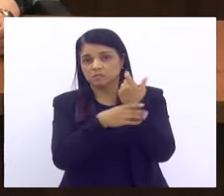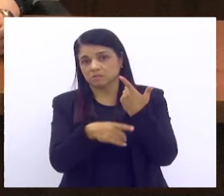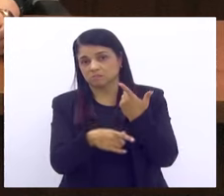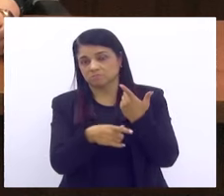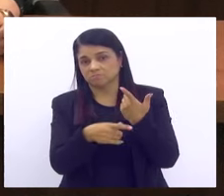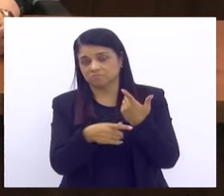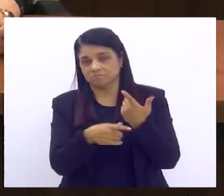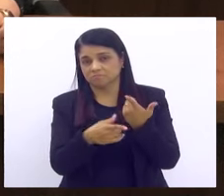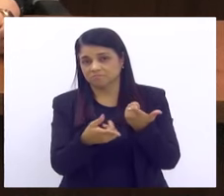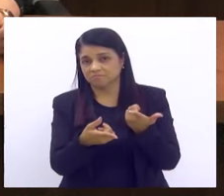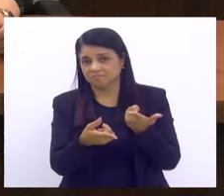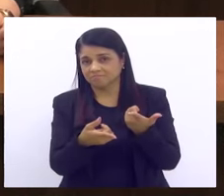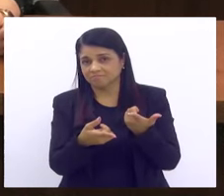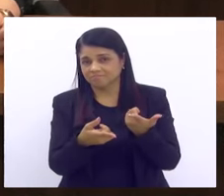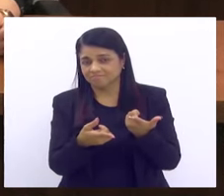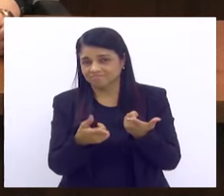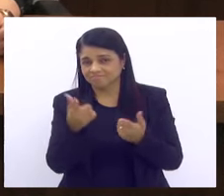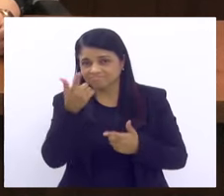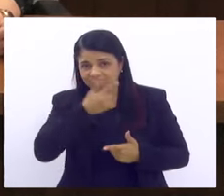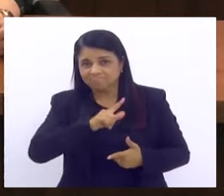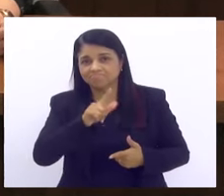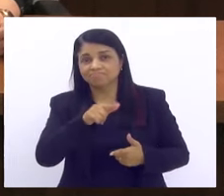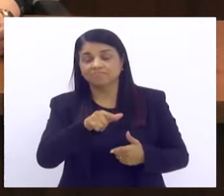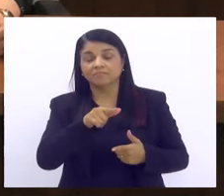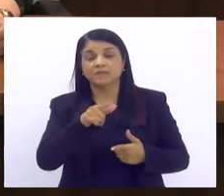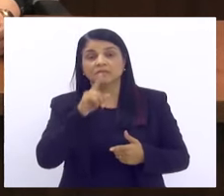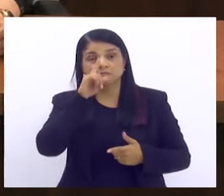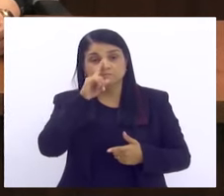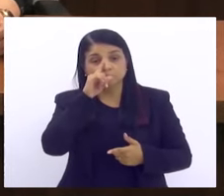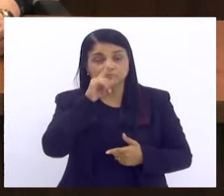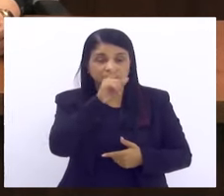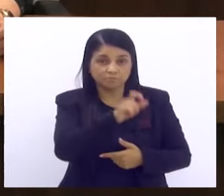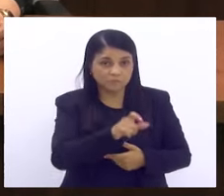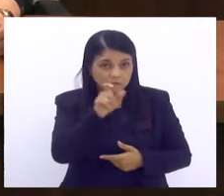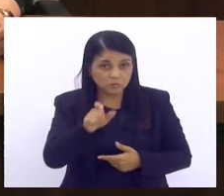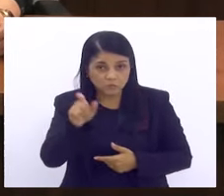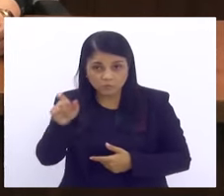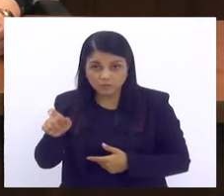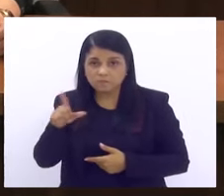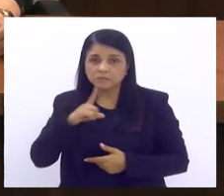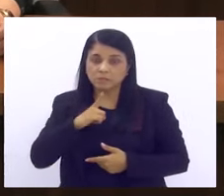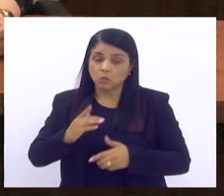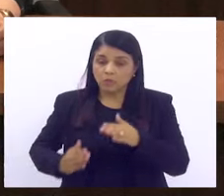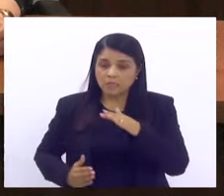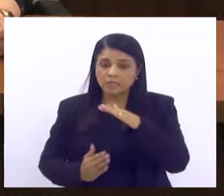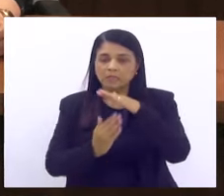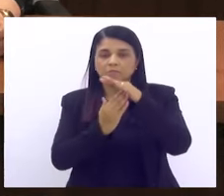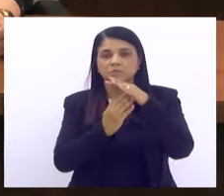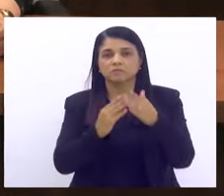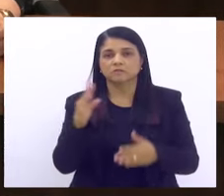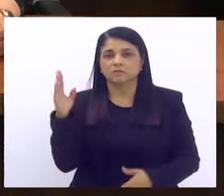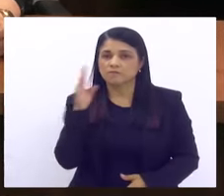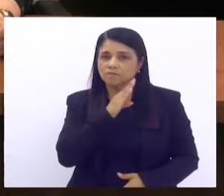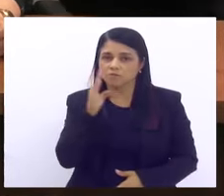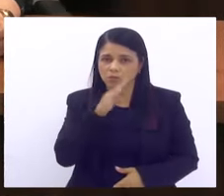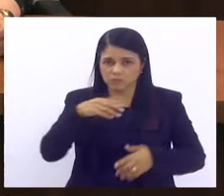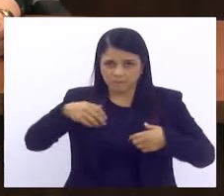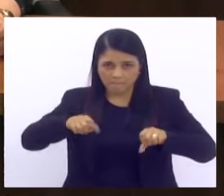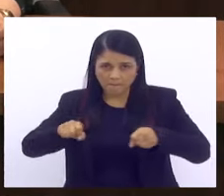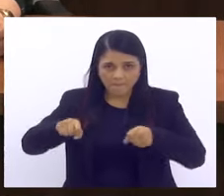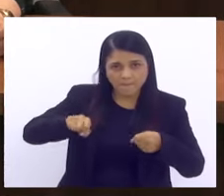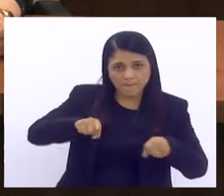colocando em risco as pessoas. Além disso, a gente tem um limite de velocidade. E é